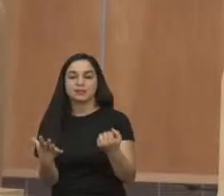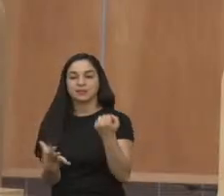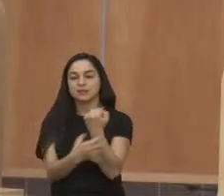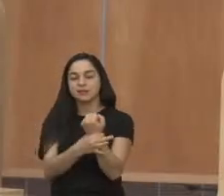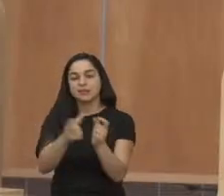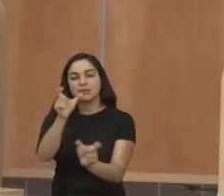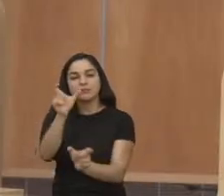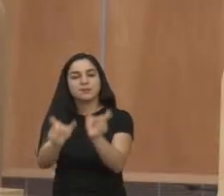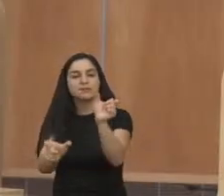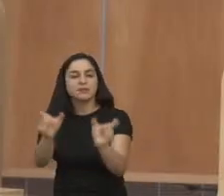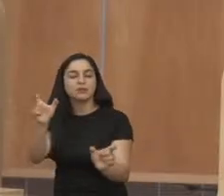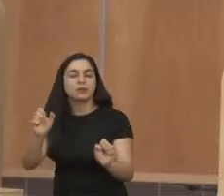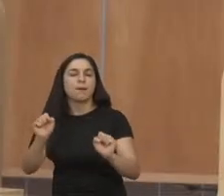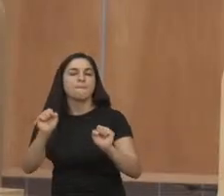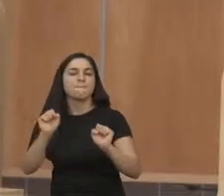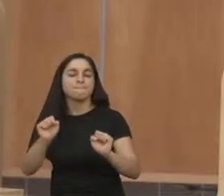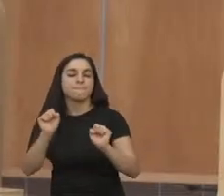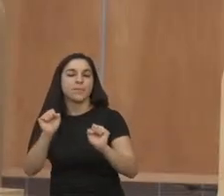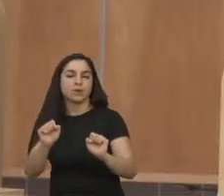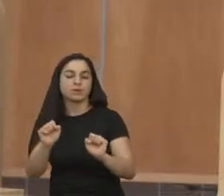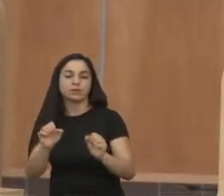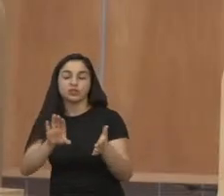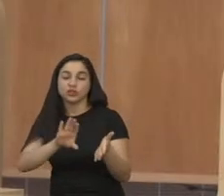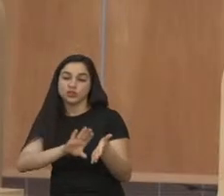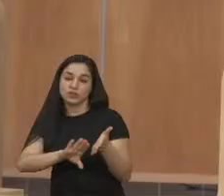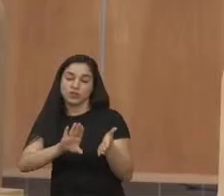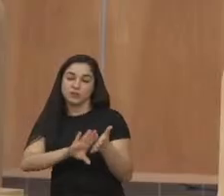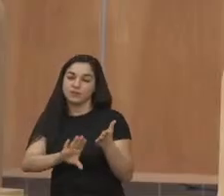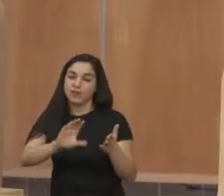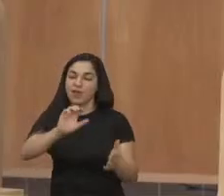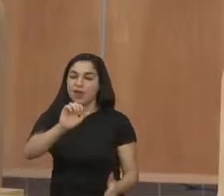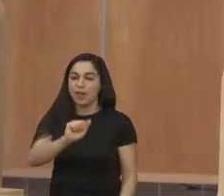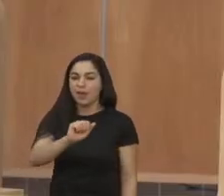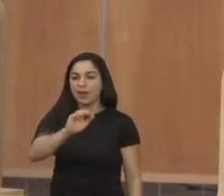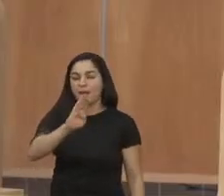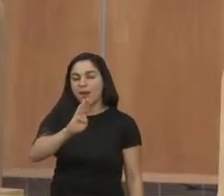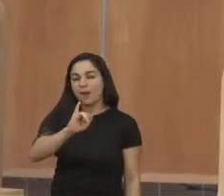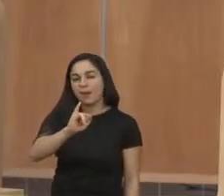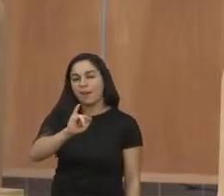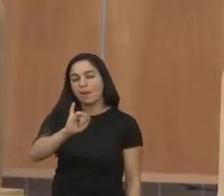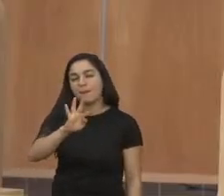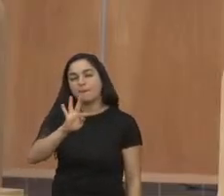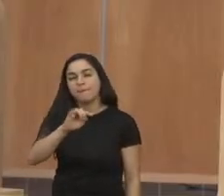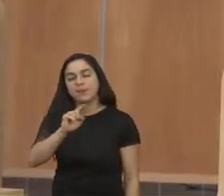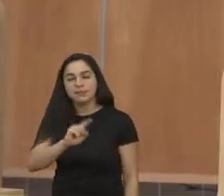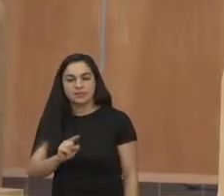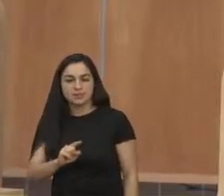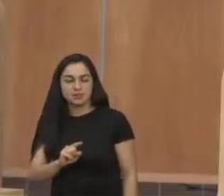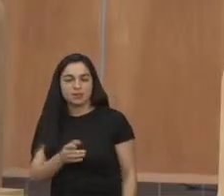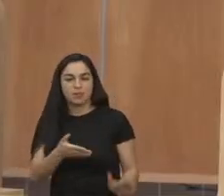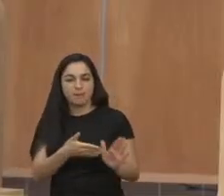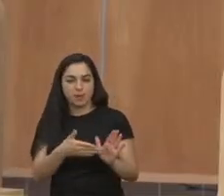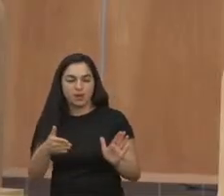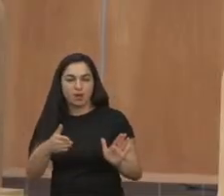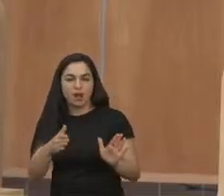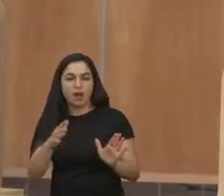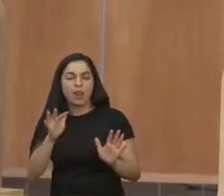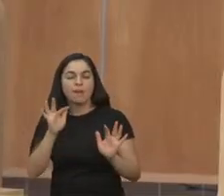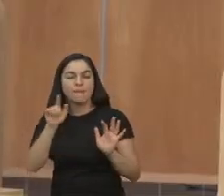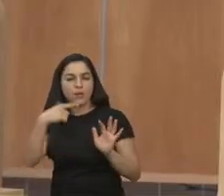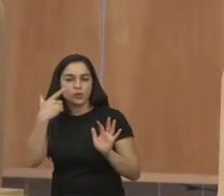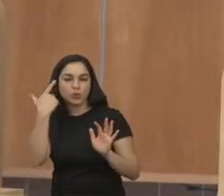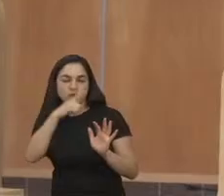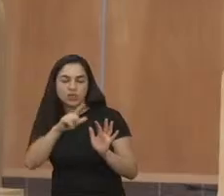tenham condições de tirar um habite-se temporário e depois de 60 dias conseguir o habite-se